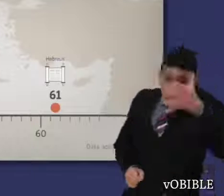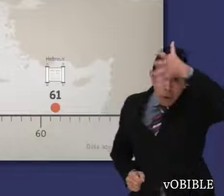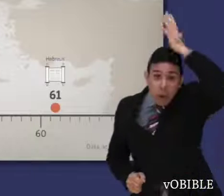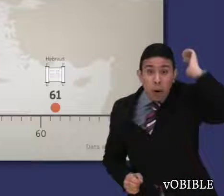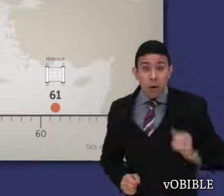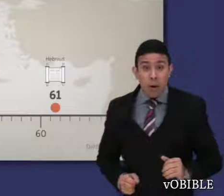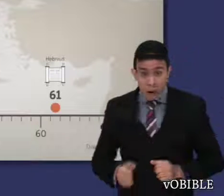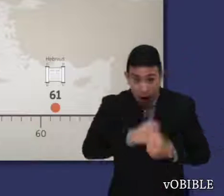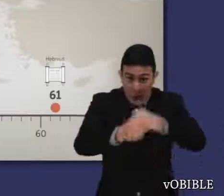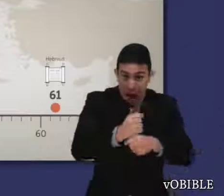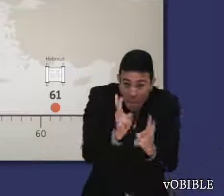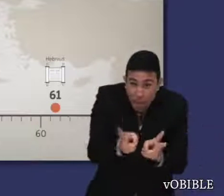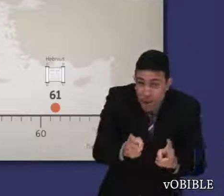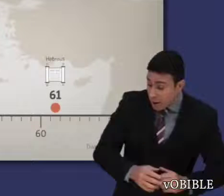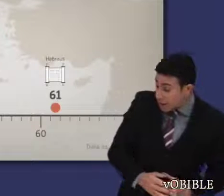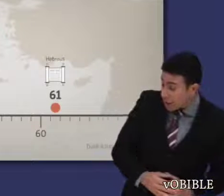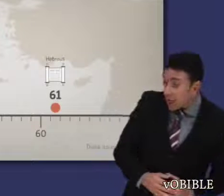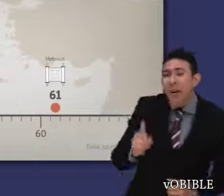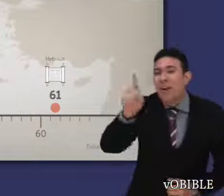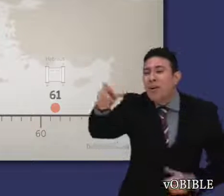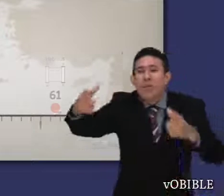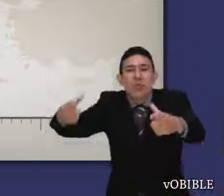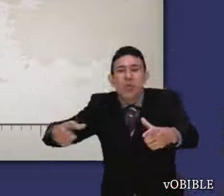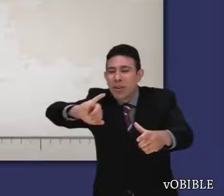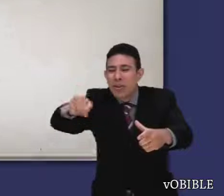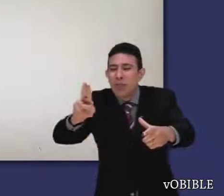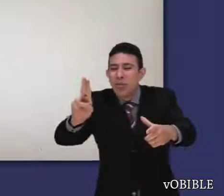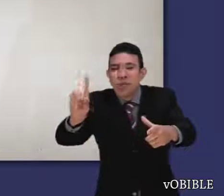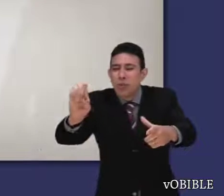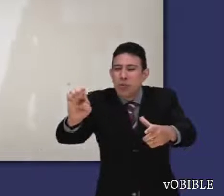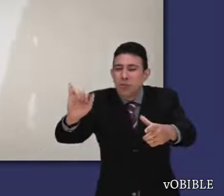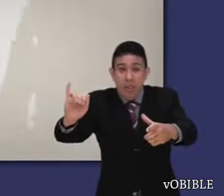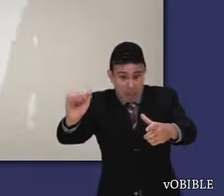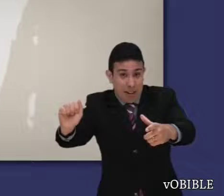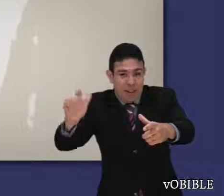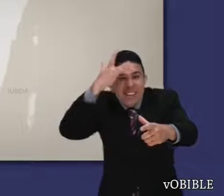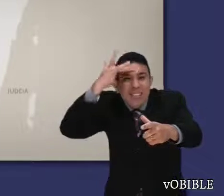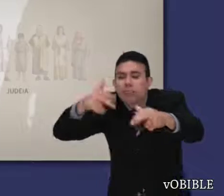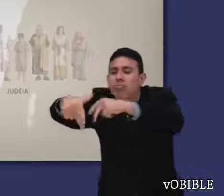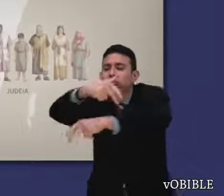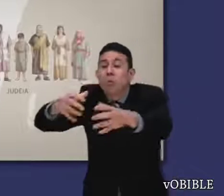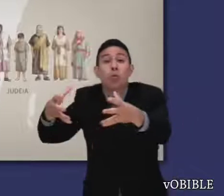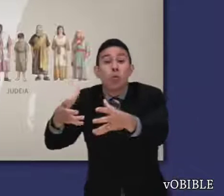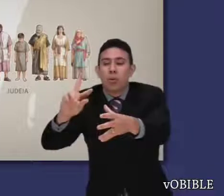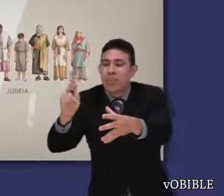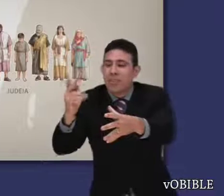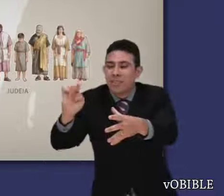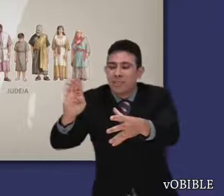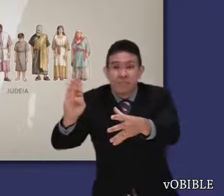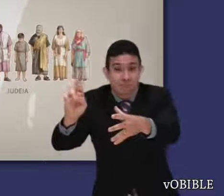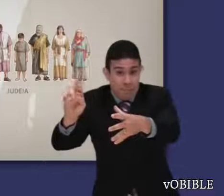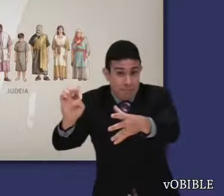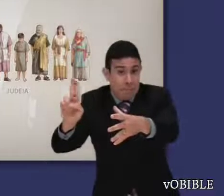sua prisão domiciliar em Roma. O conteúdo da carta mostra que ela foi escrita para cristãos hebreus que moravam na